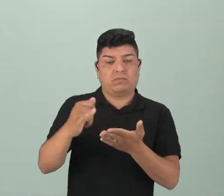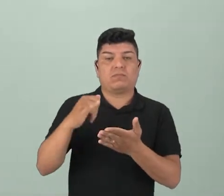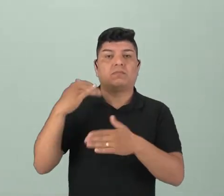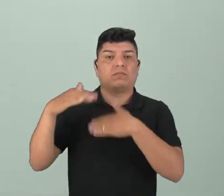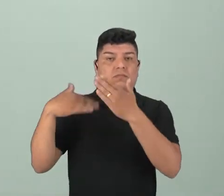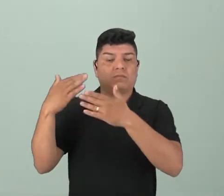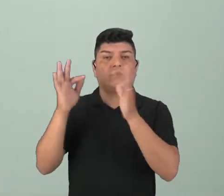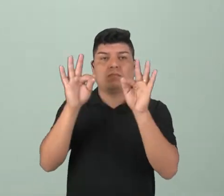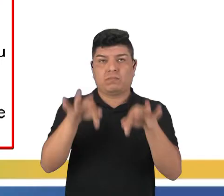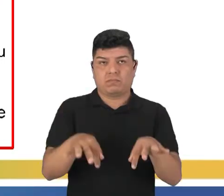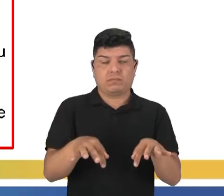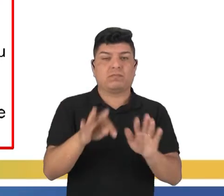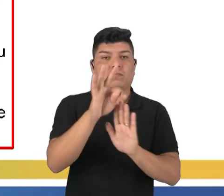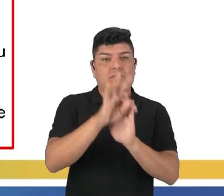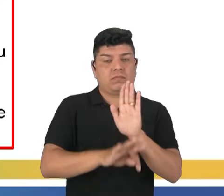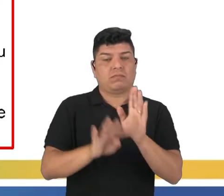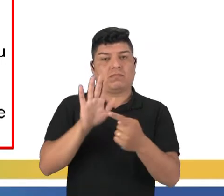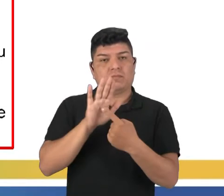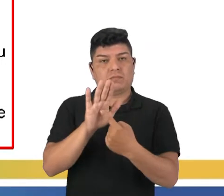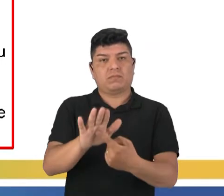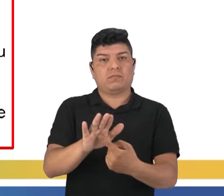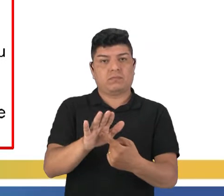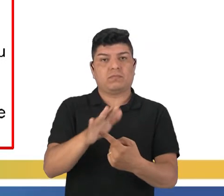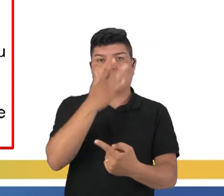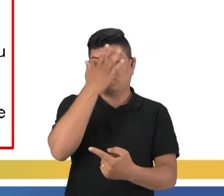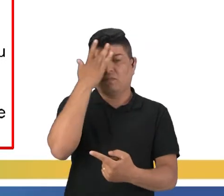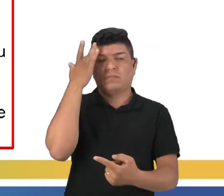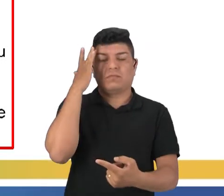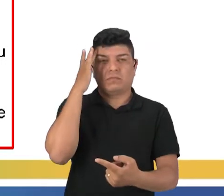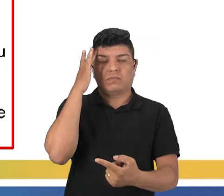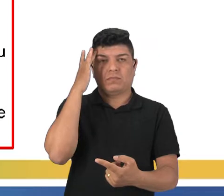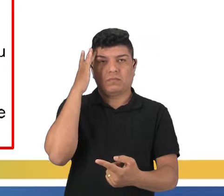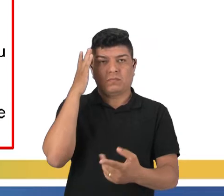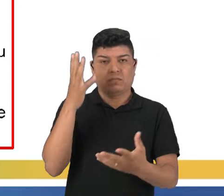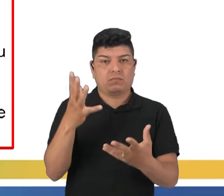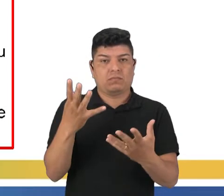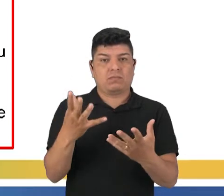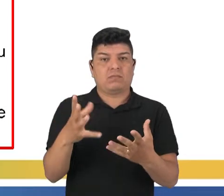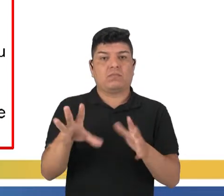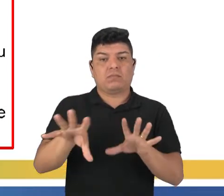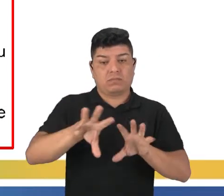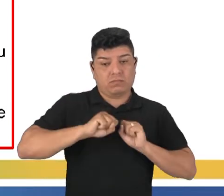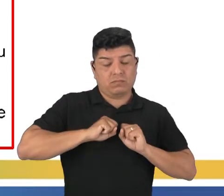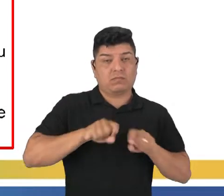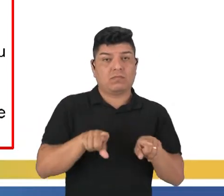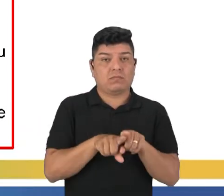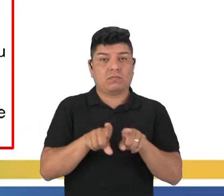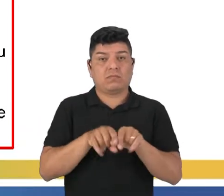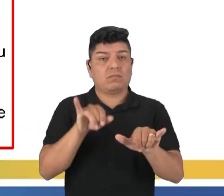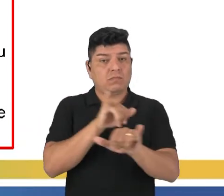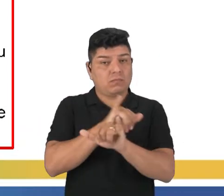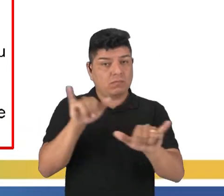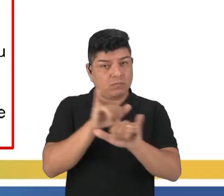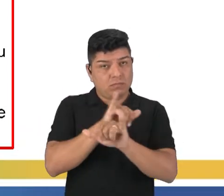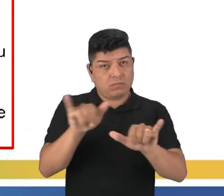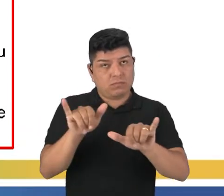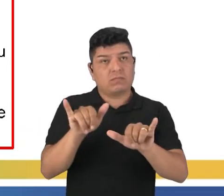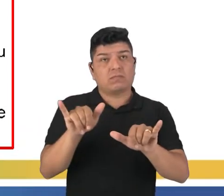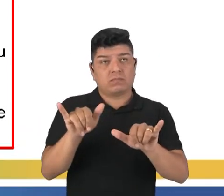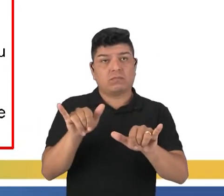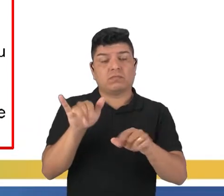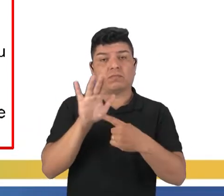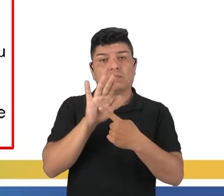fim, este é um tipo textual que apresenta um interlocutor, um receptor e uma mensagem que vai